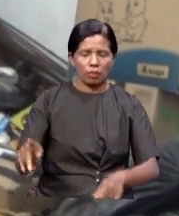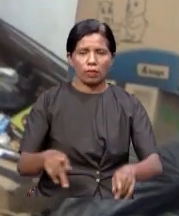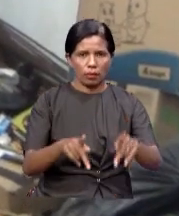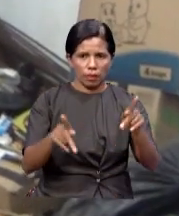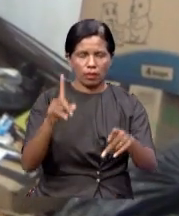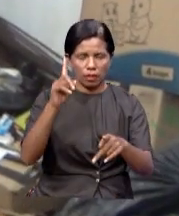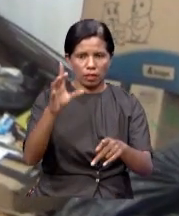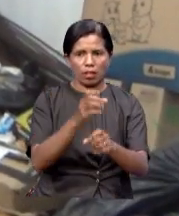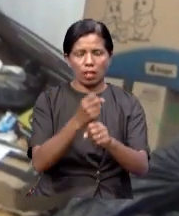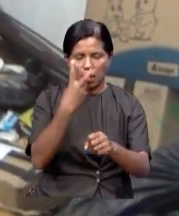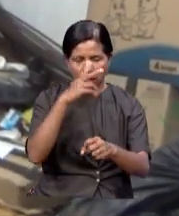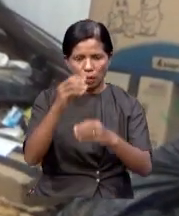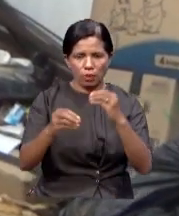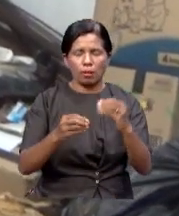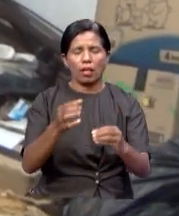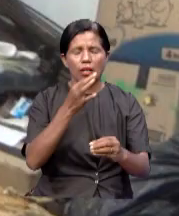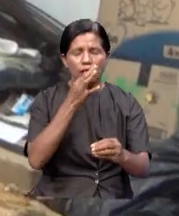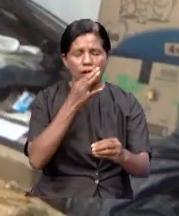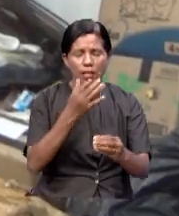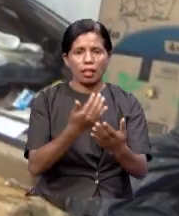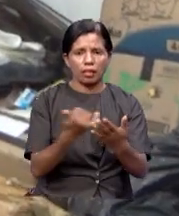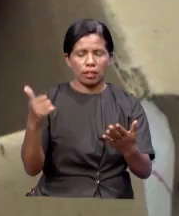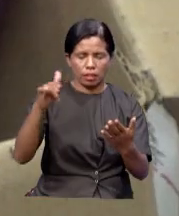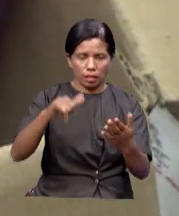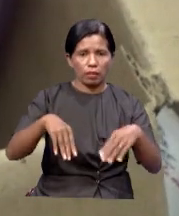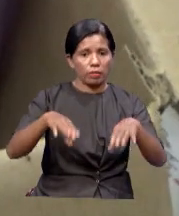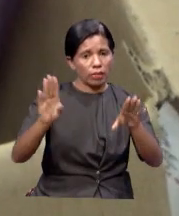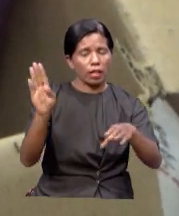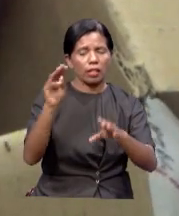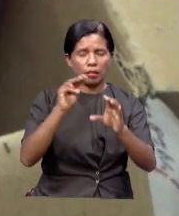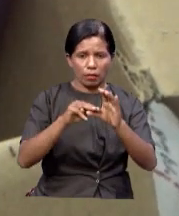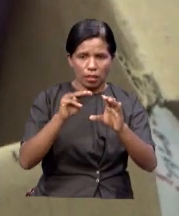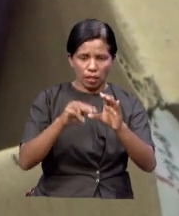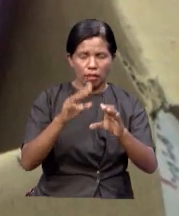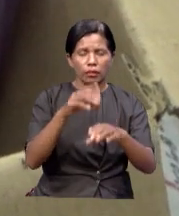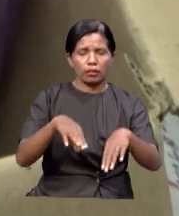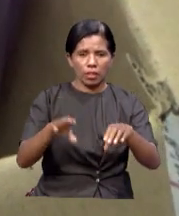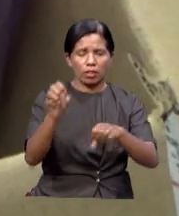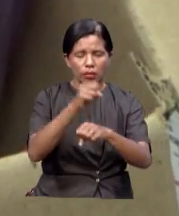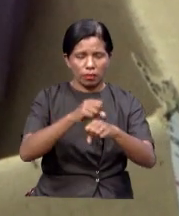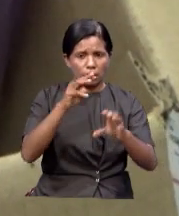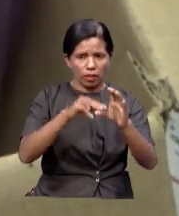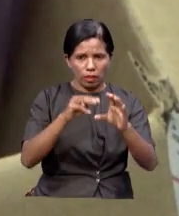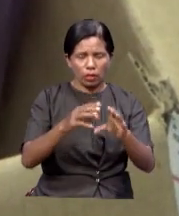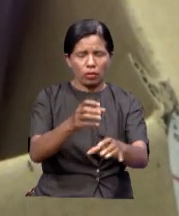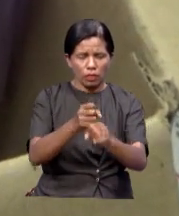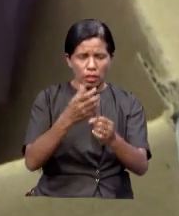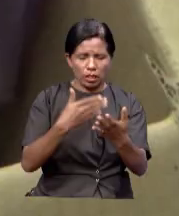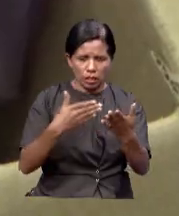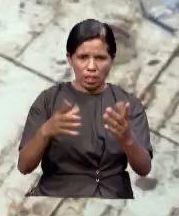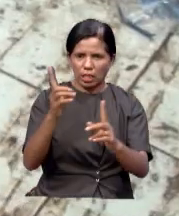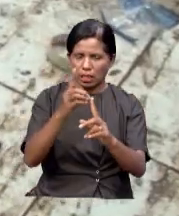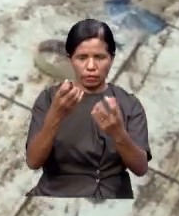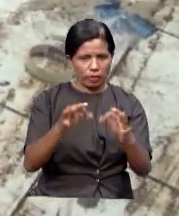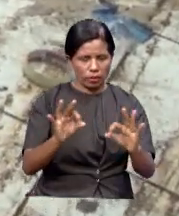ne, halo controle da inspeção Tamasailosa no supermercado Sira e a cidade dele, hodi prende sasang nebe liona